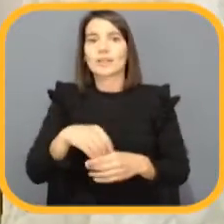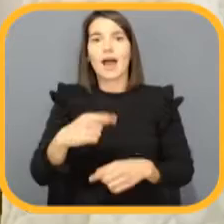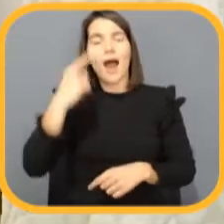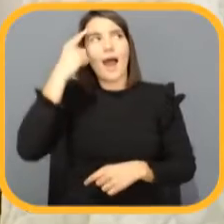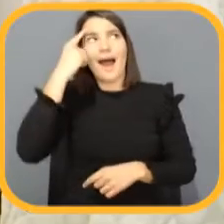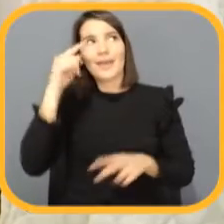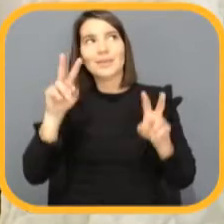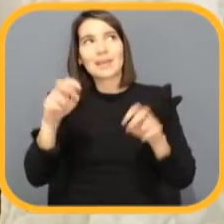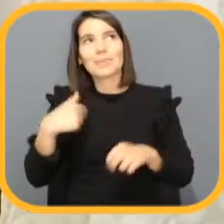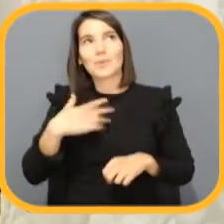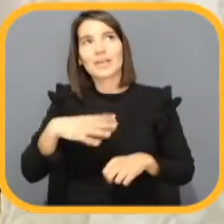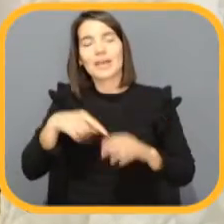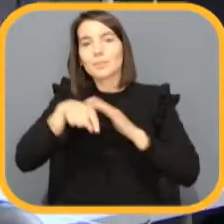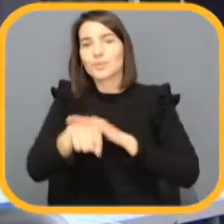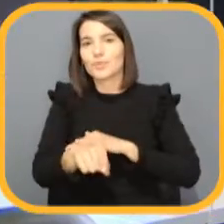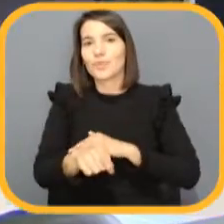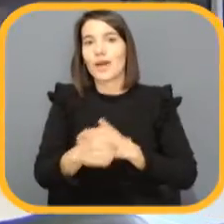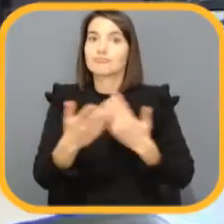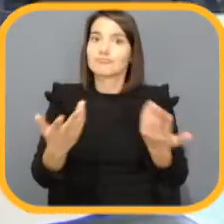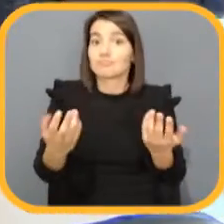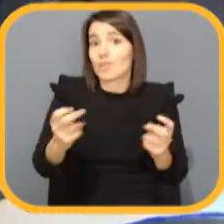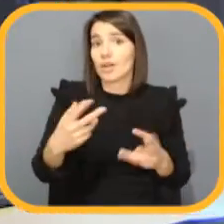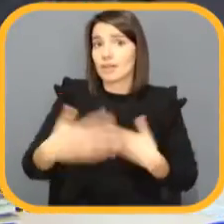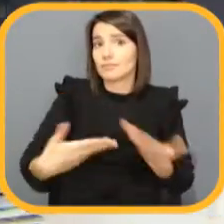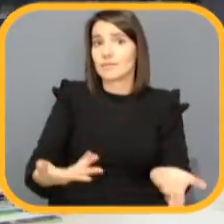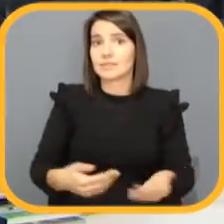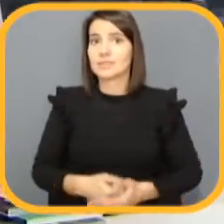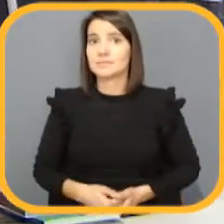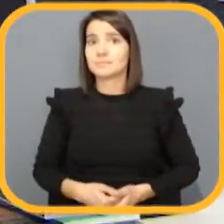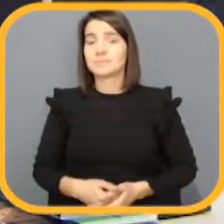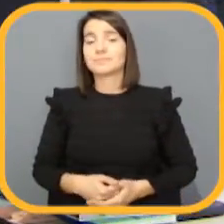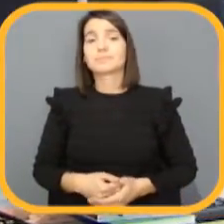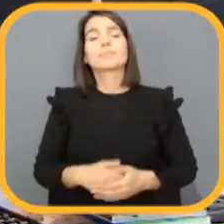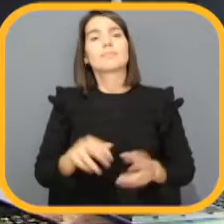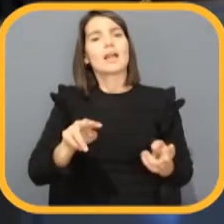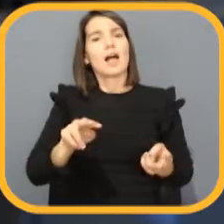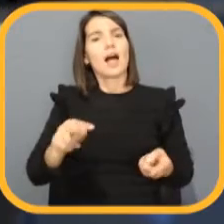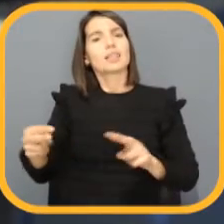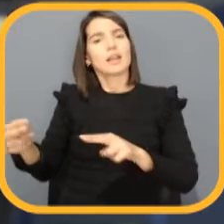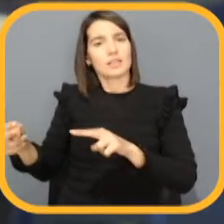uma subjetividade nos temas tratados. Já os principais órgãos de comunicação social têm como